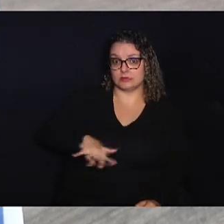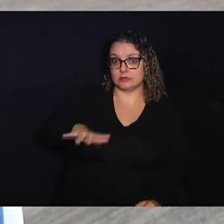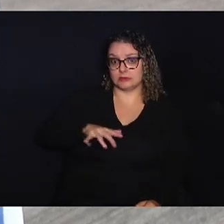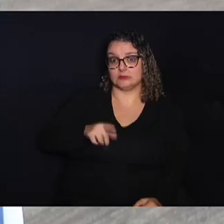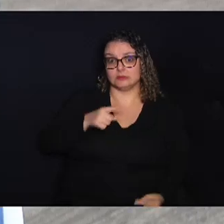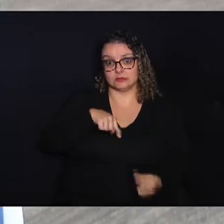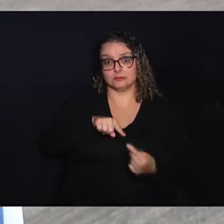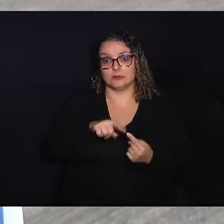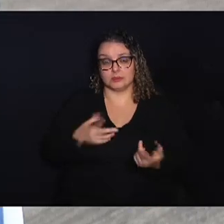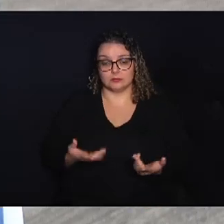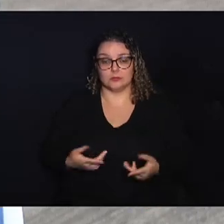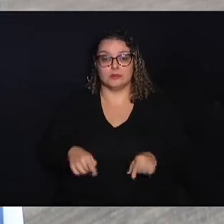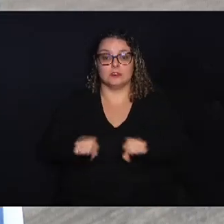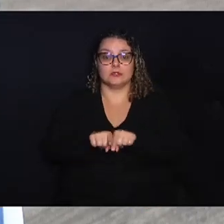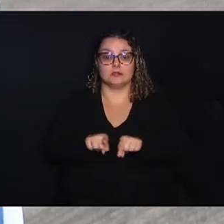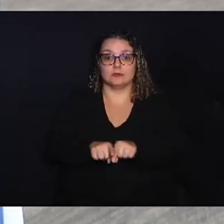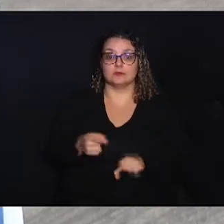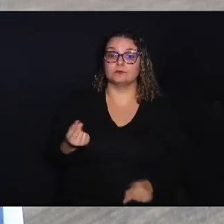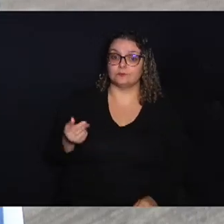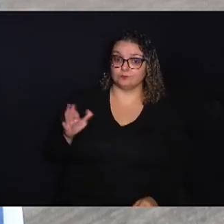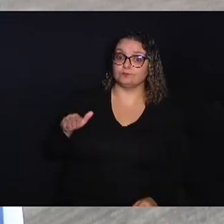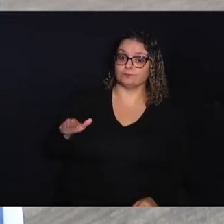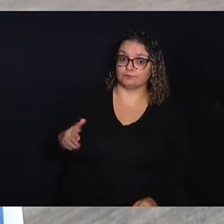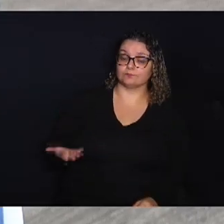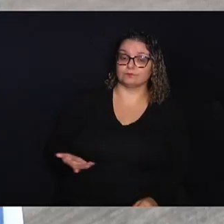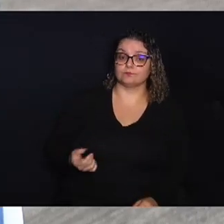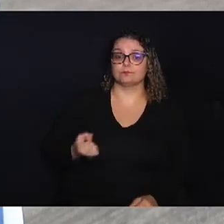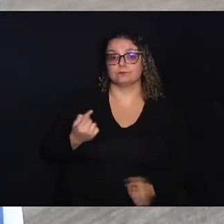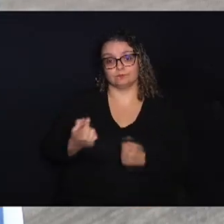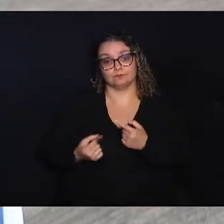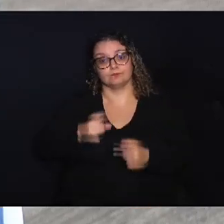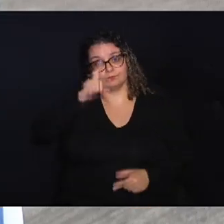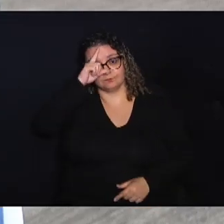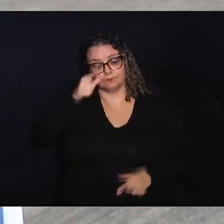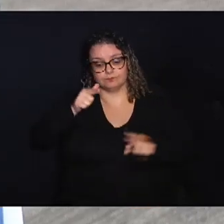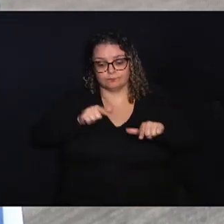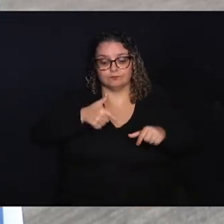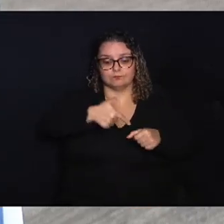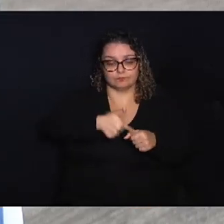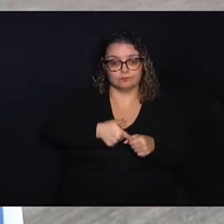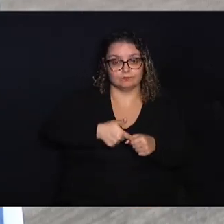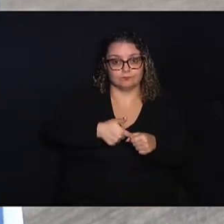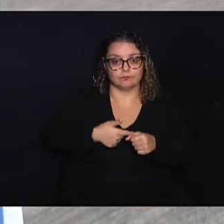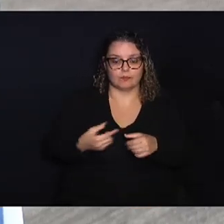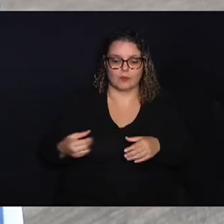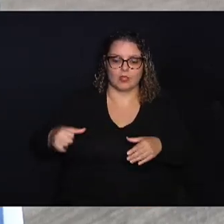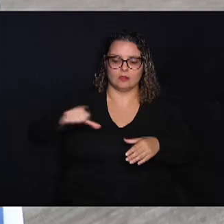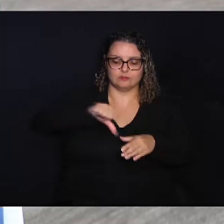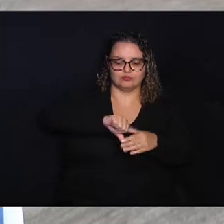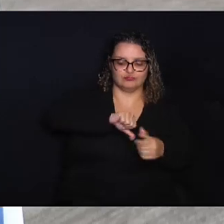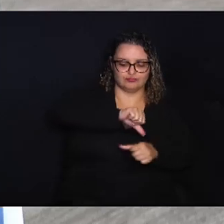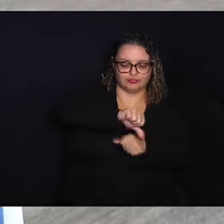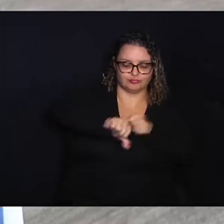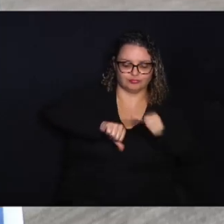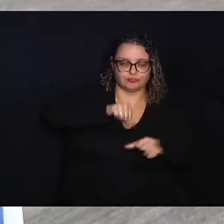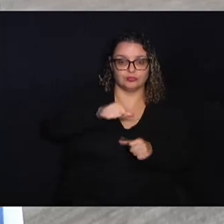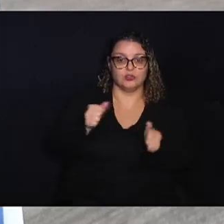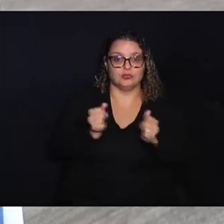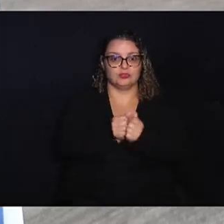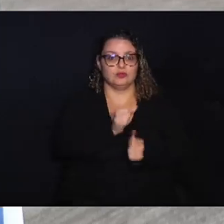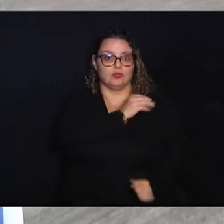finalidade, mas por ser mais barato, alguns donos de postos de gasolina colocam esse combustível, junto com